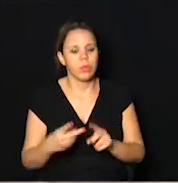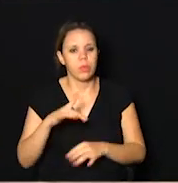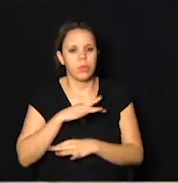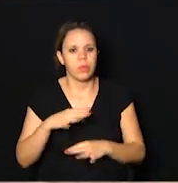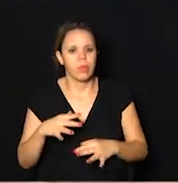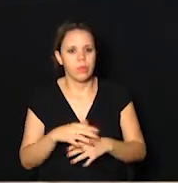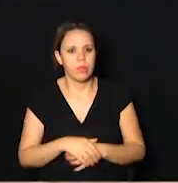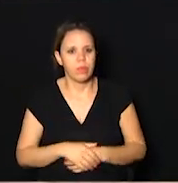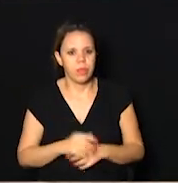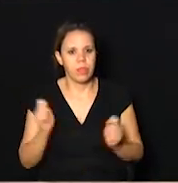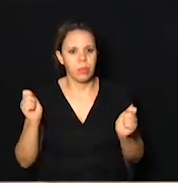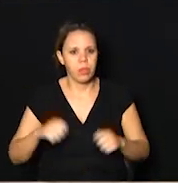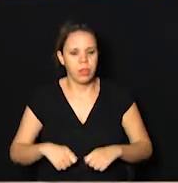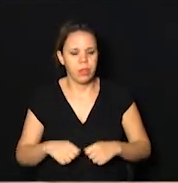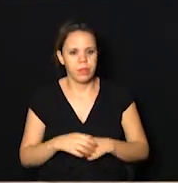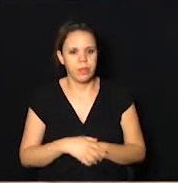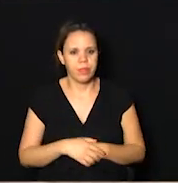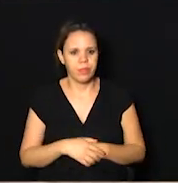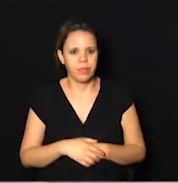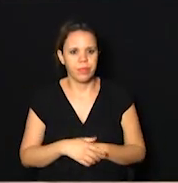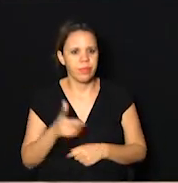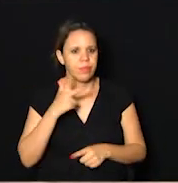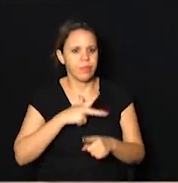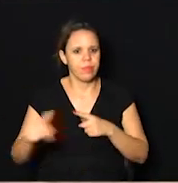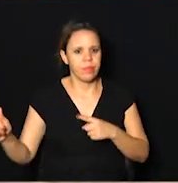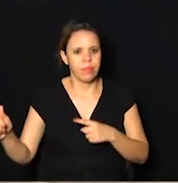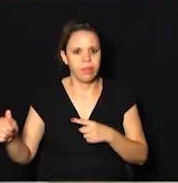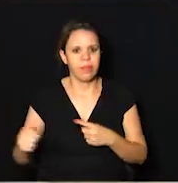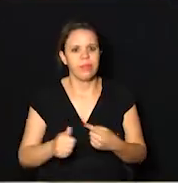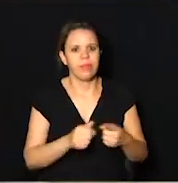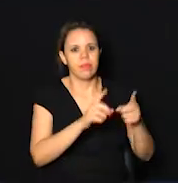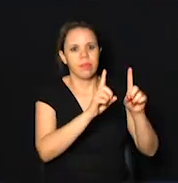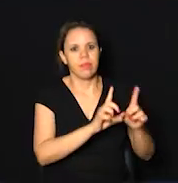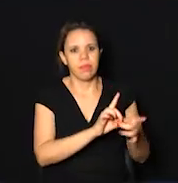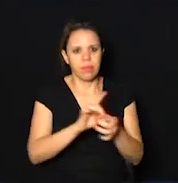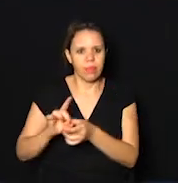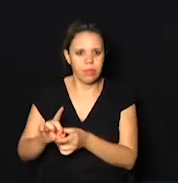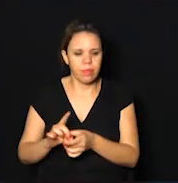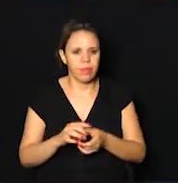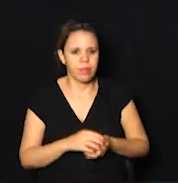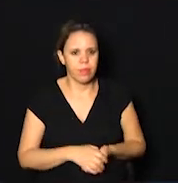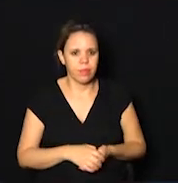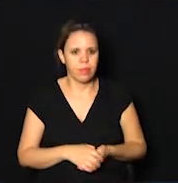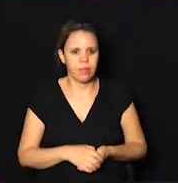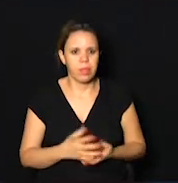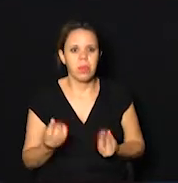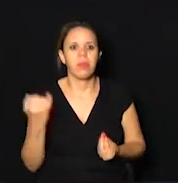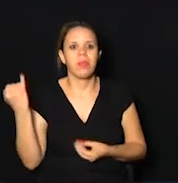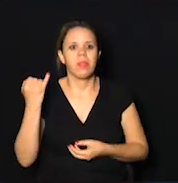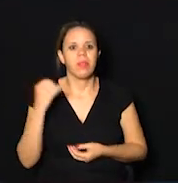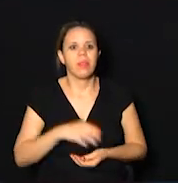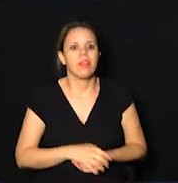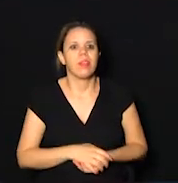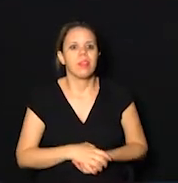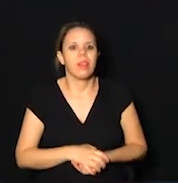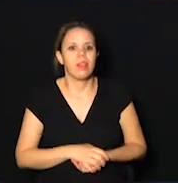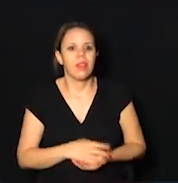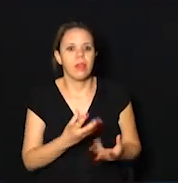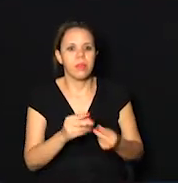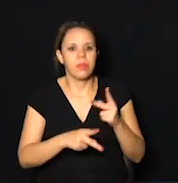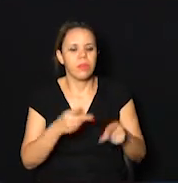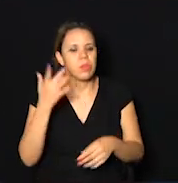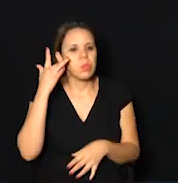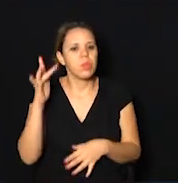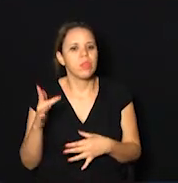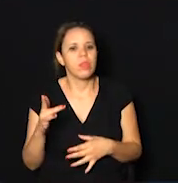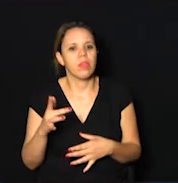na cidade que ele pudesse ganhar uma paraolimpíada vixe foi bastante importante né é que